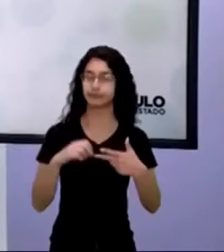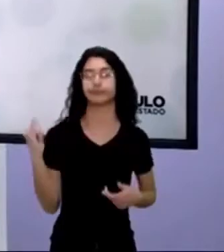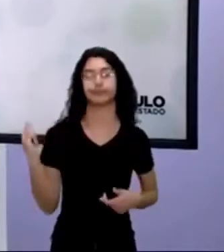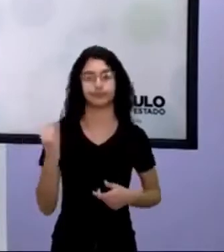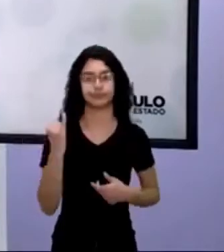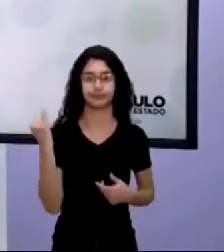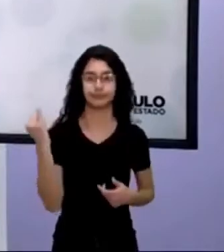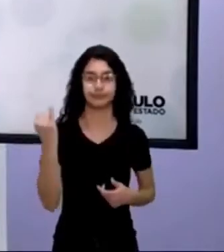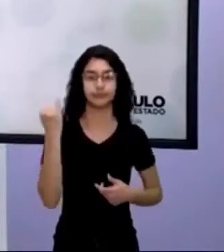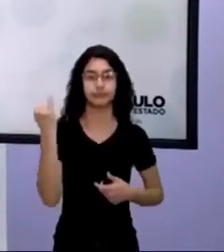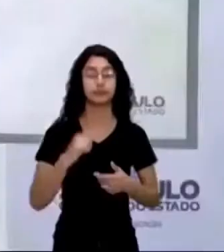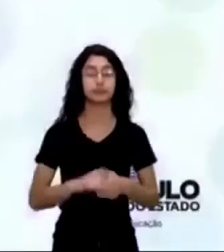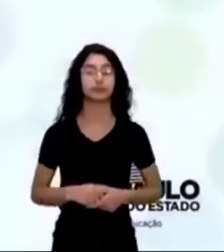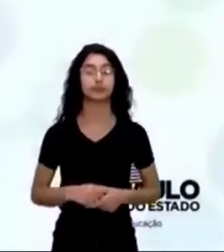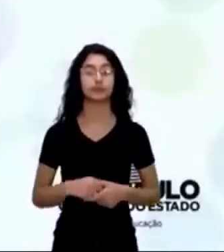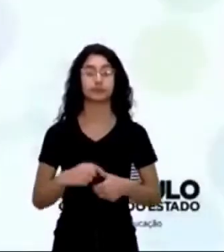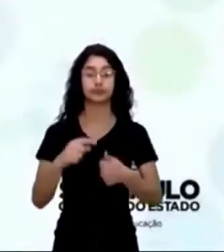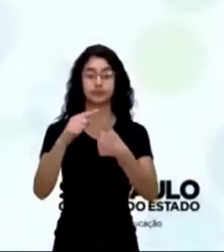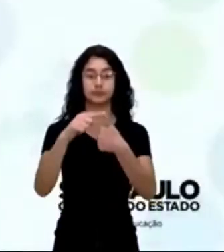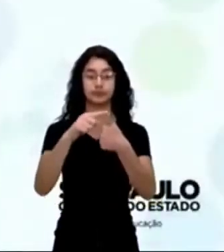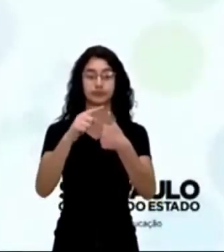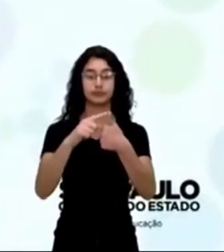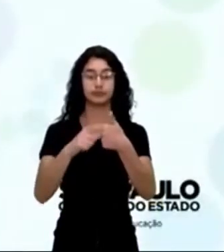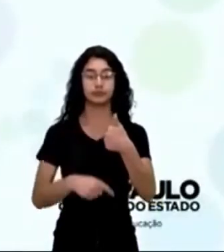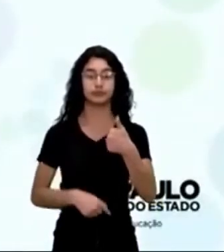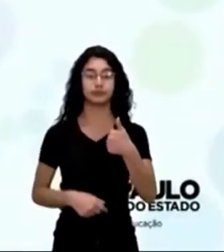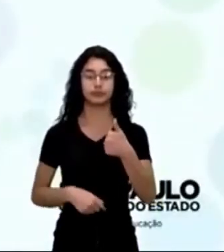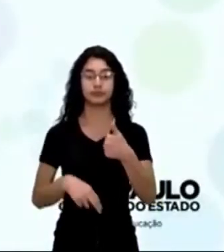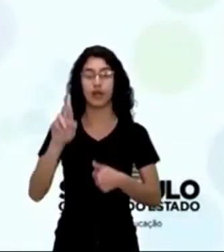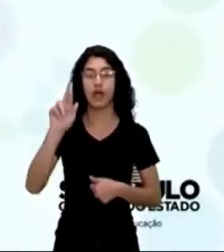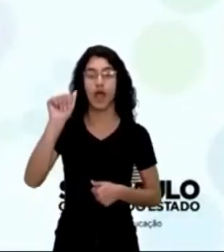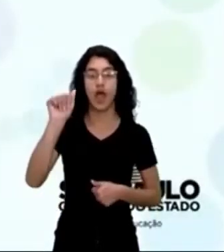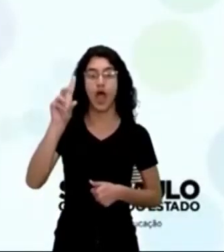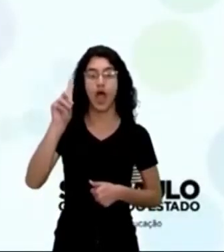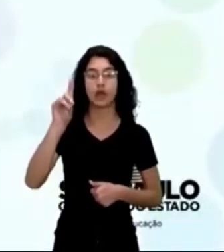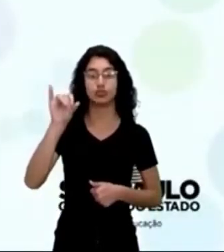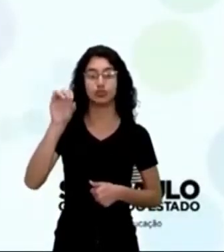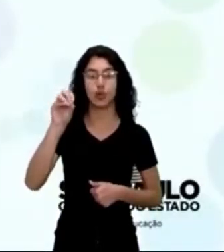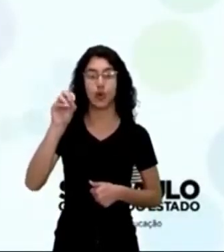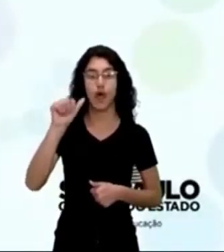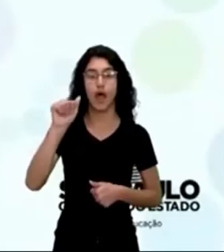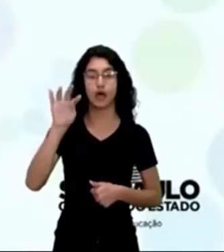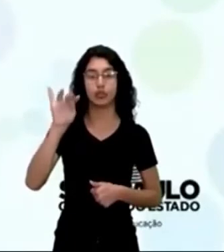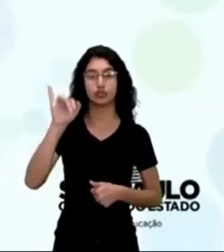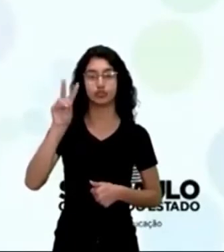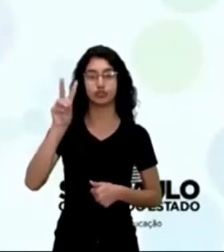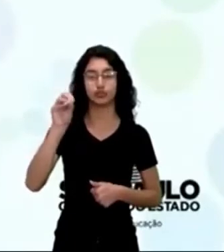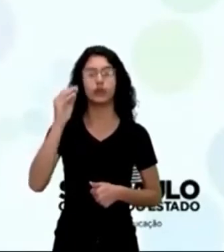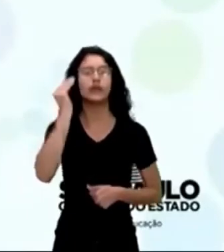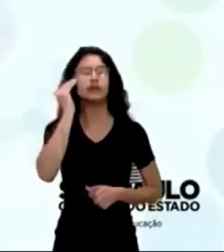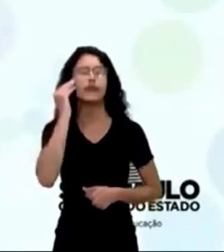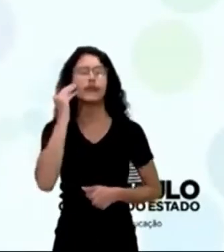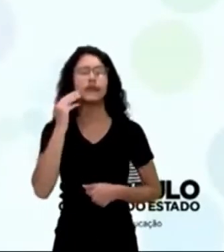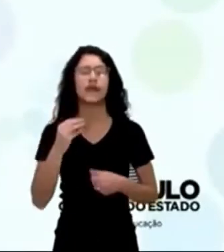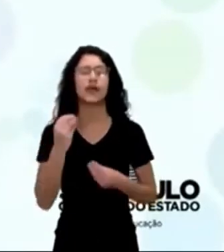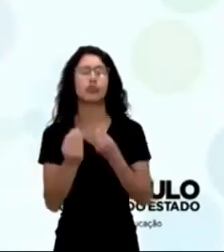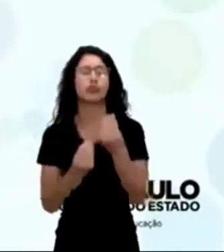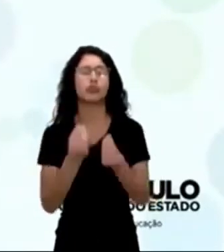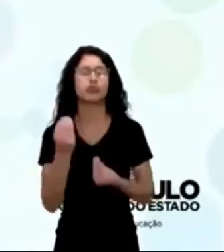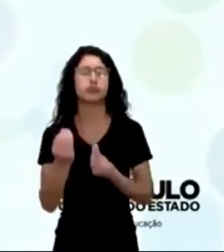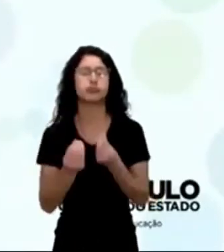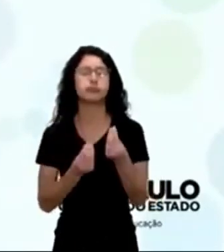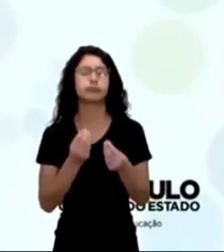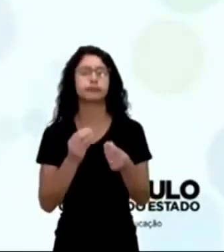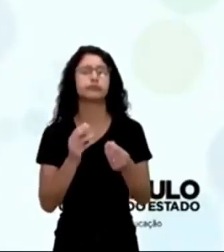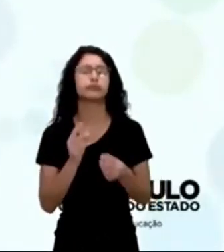Ó, elemento radioativo, vocês vão entender o que é o elemento radioativo, qual é a função desse elemento, o que é o decaimento radioativo,